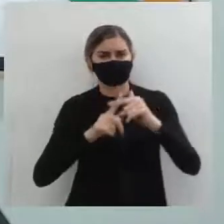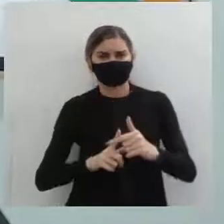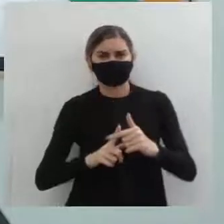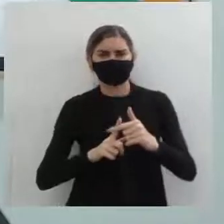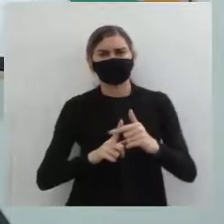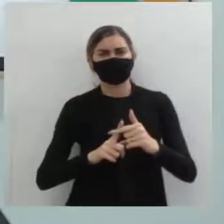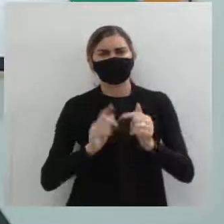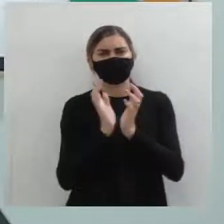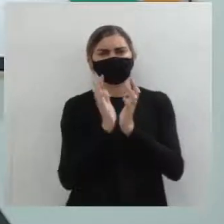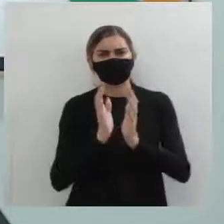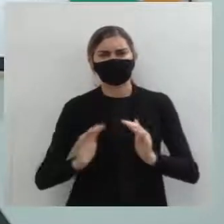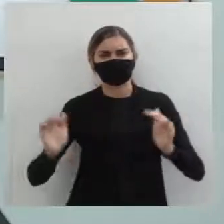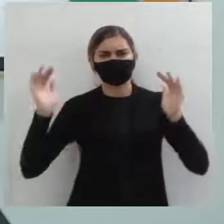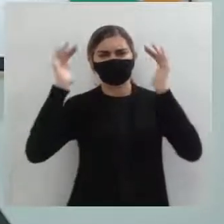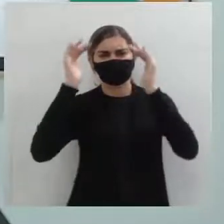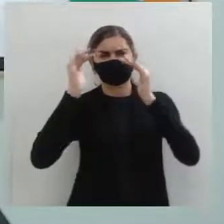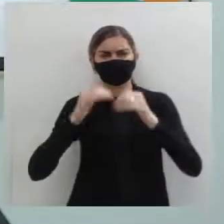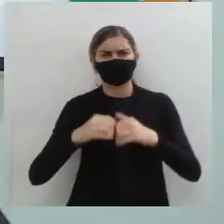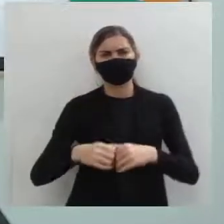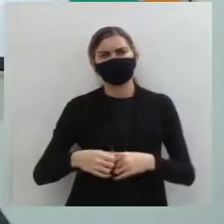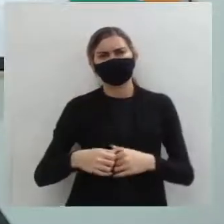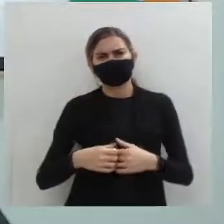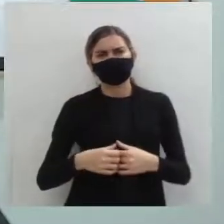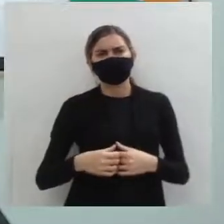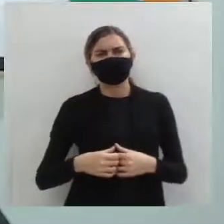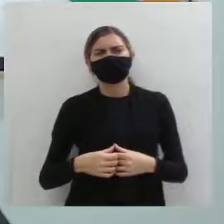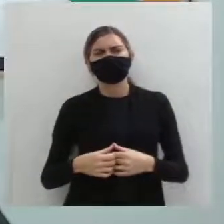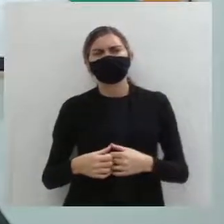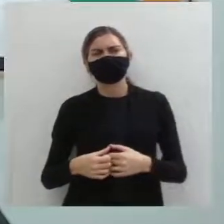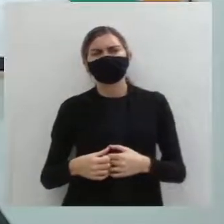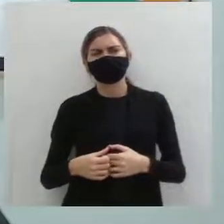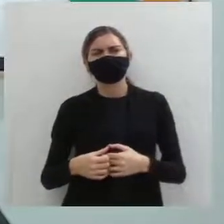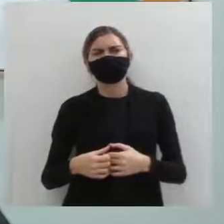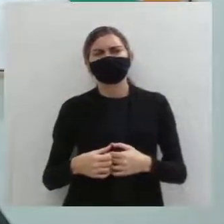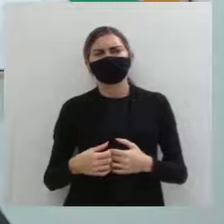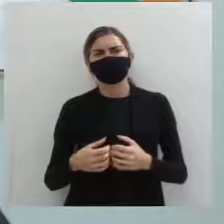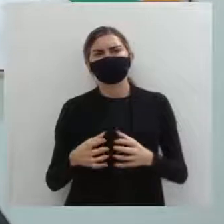bola? Aceitem só um momento.